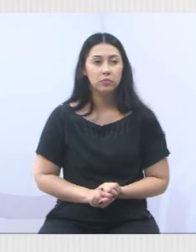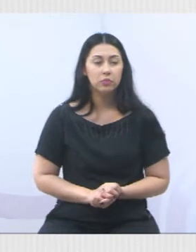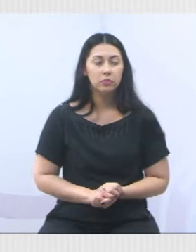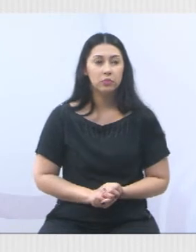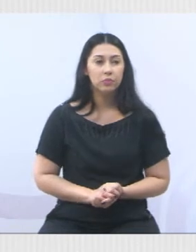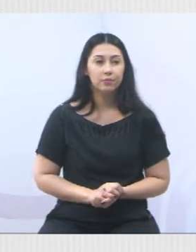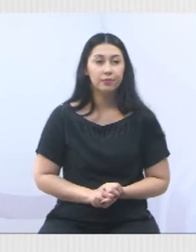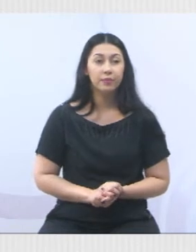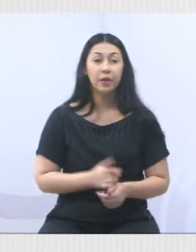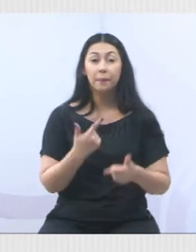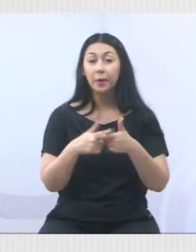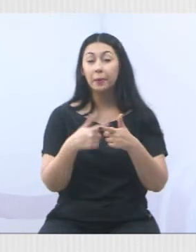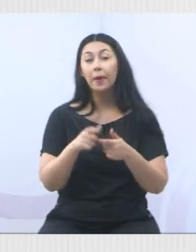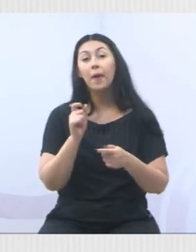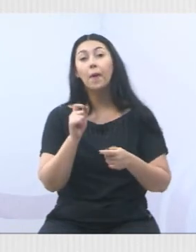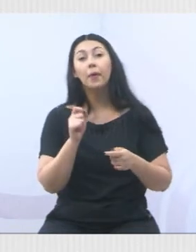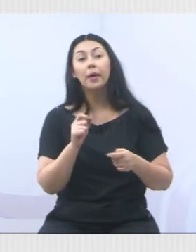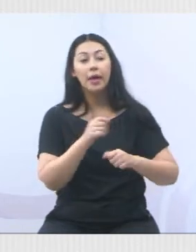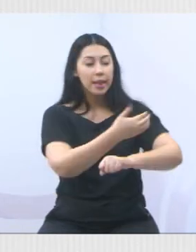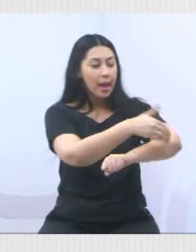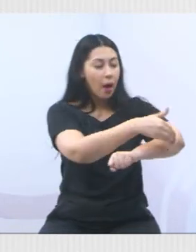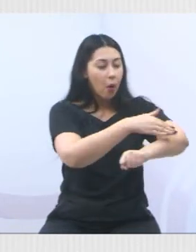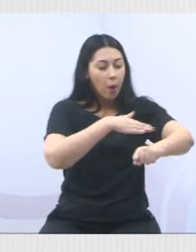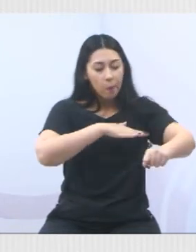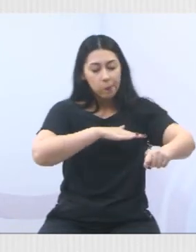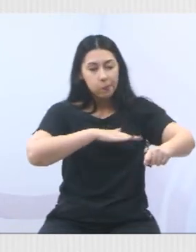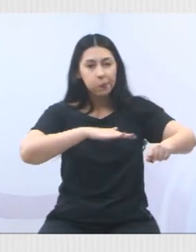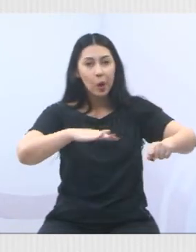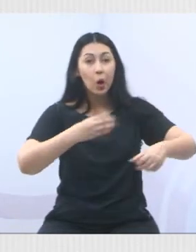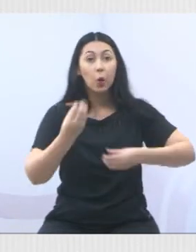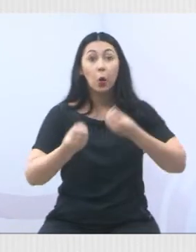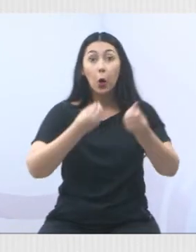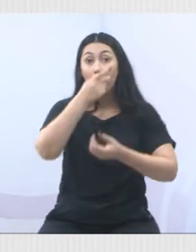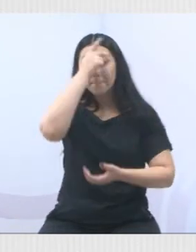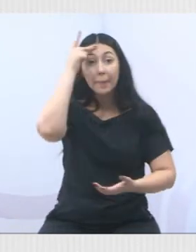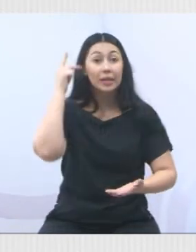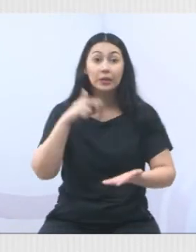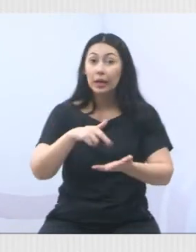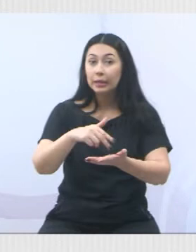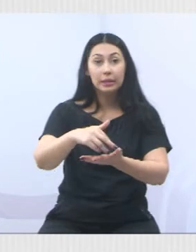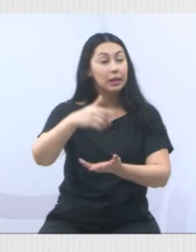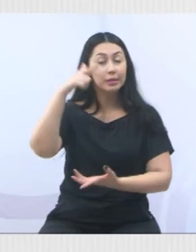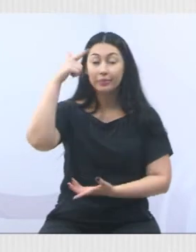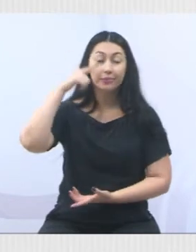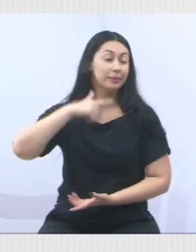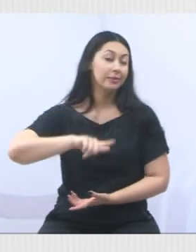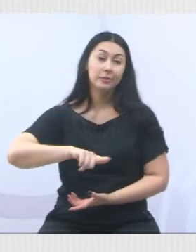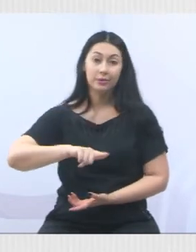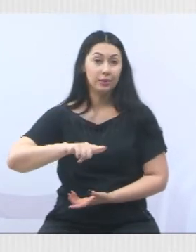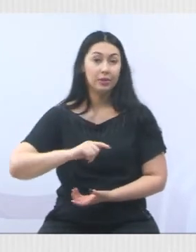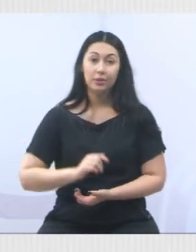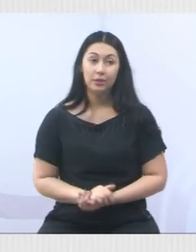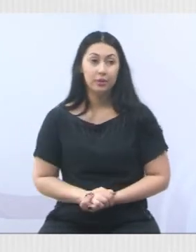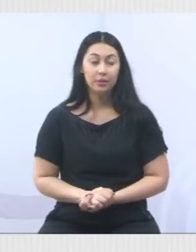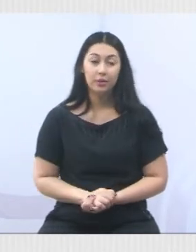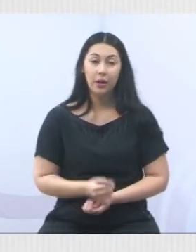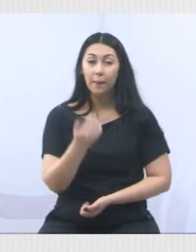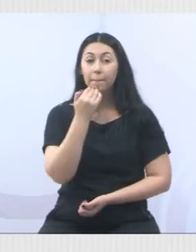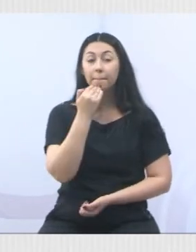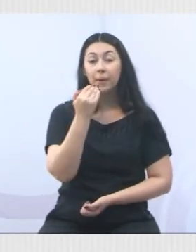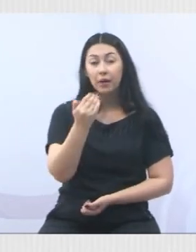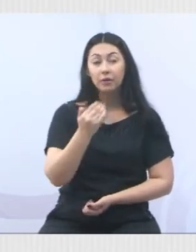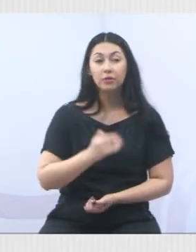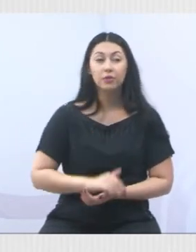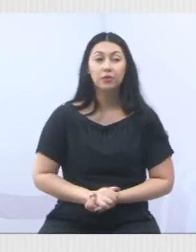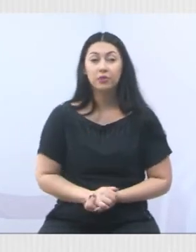Novamente, aí, o problema é de calçada, né? Olha, como é que uma pessoa vai caminhar numa calçada dessa? Não tem condições. Então, foi